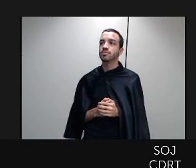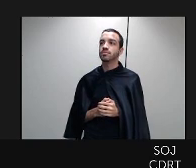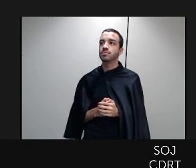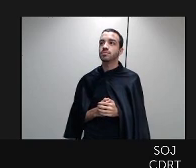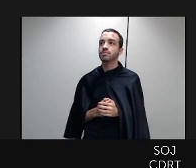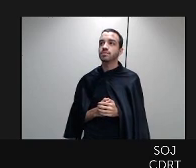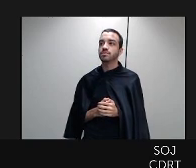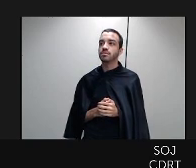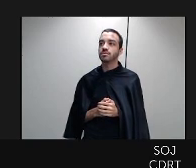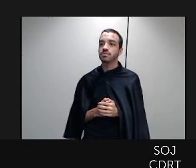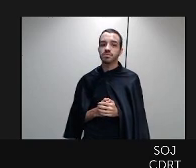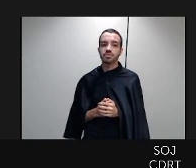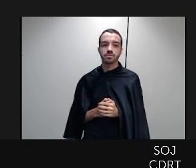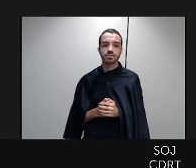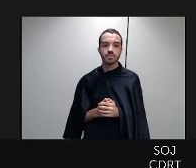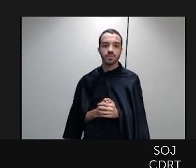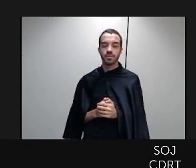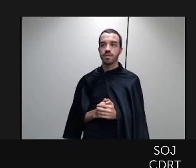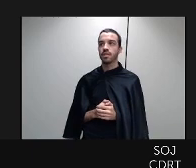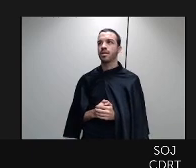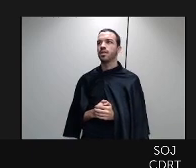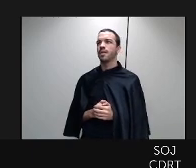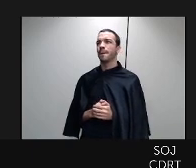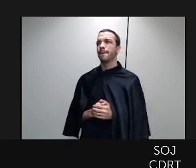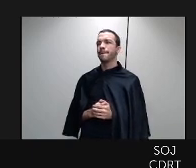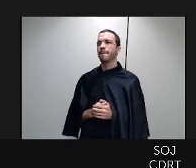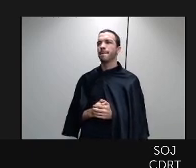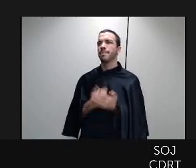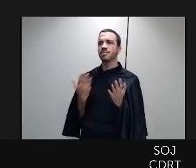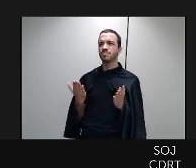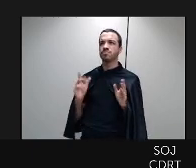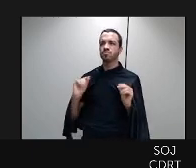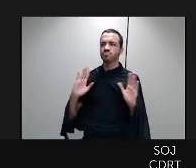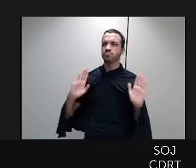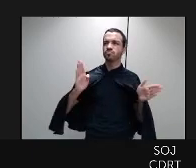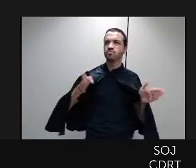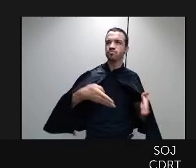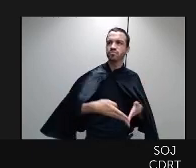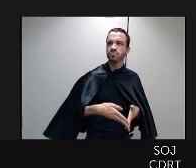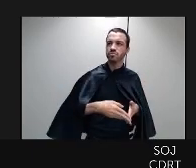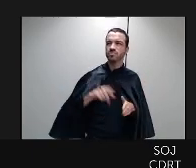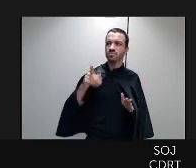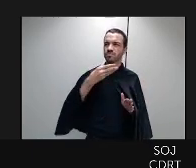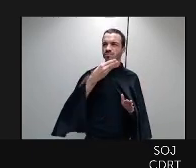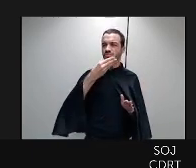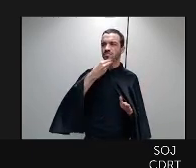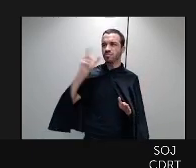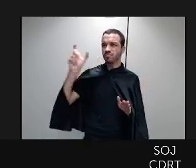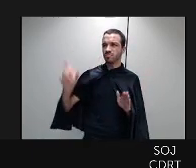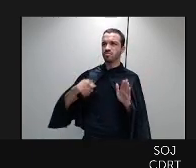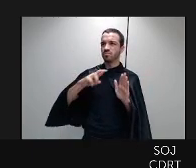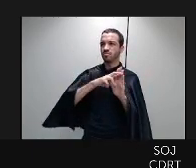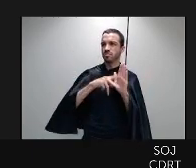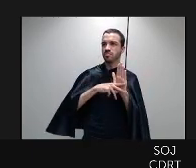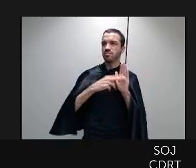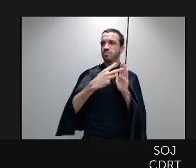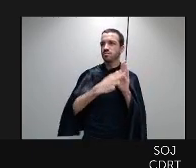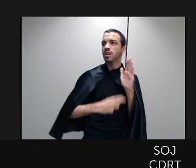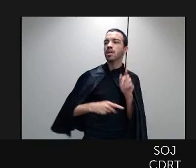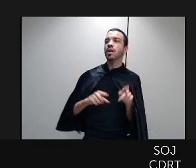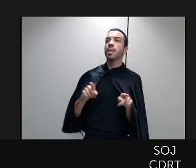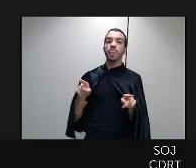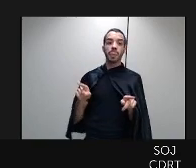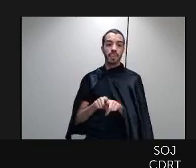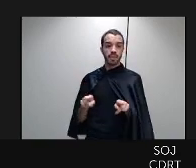da dupla garantia Então nesse sentido toda vestido do Senhor ela toda assim então por que não